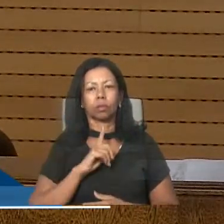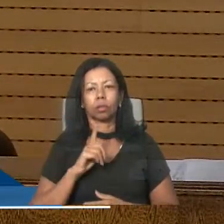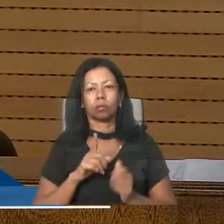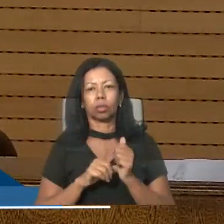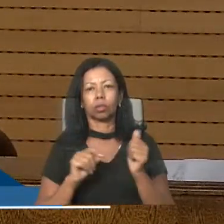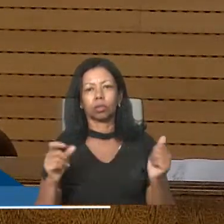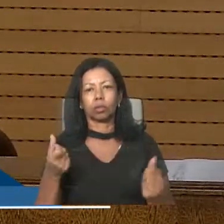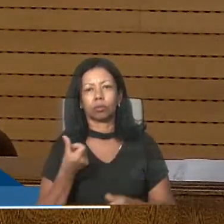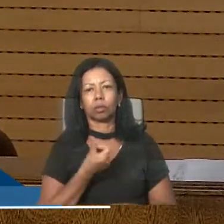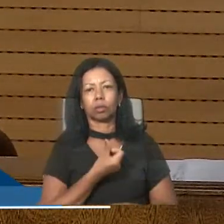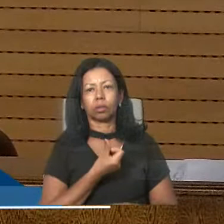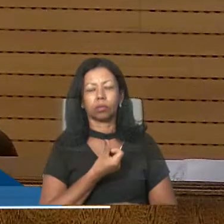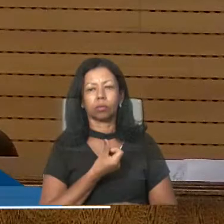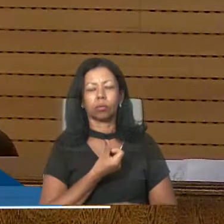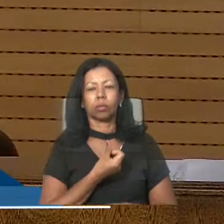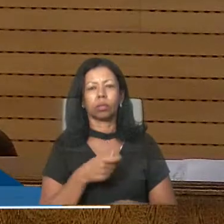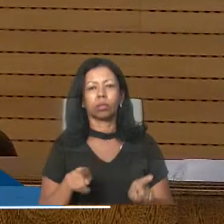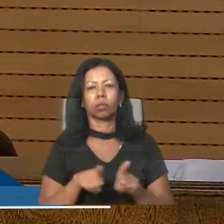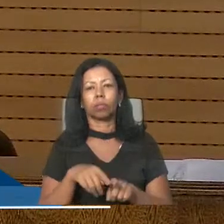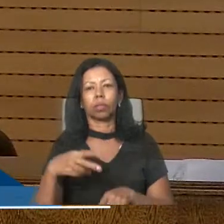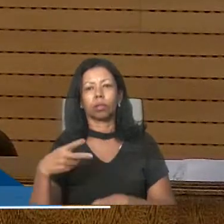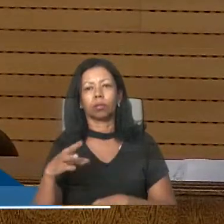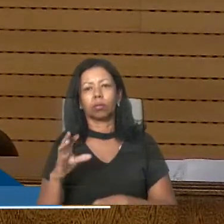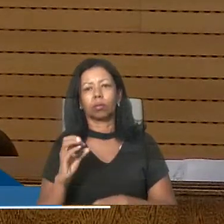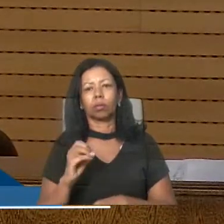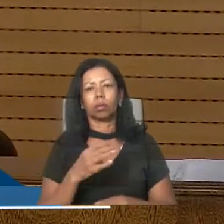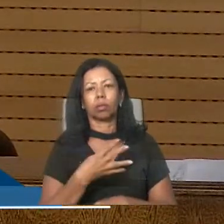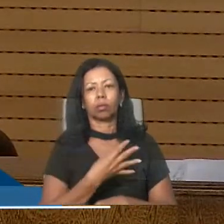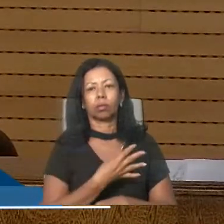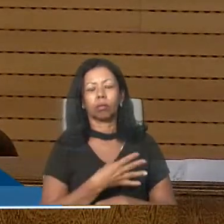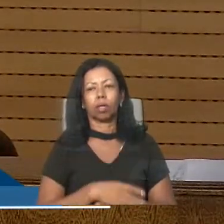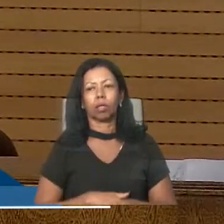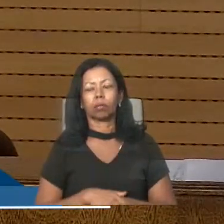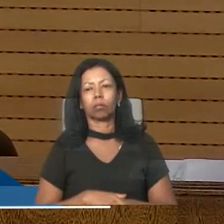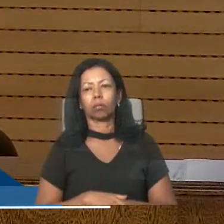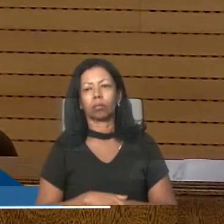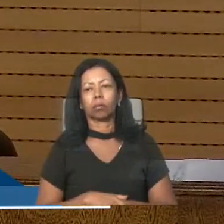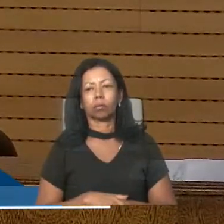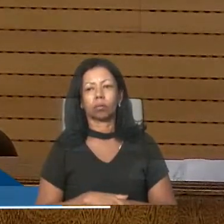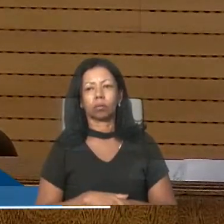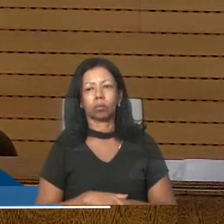artigo 6º e 204 da CF 88.